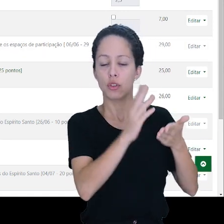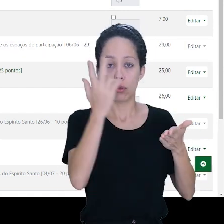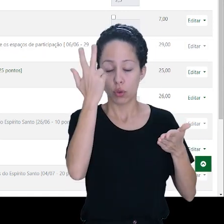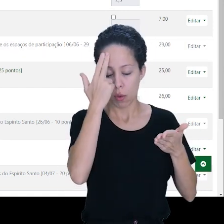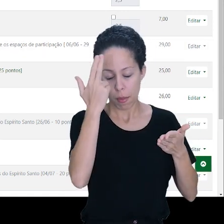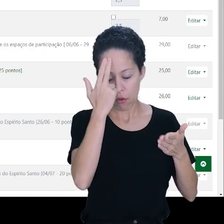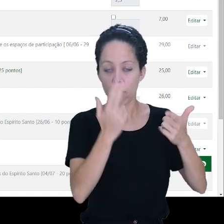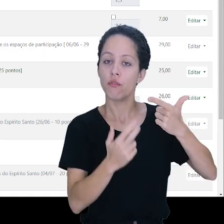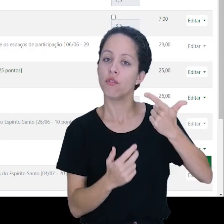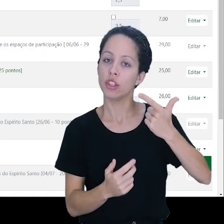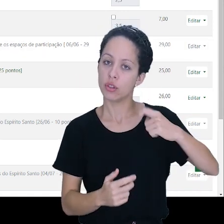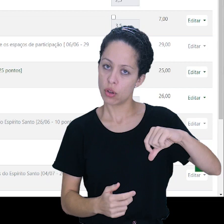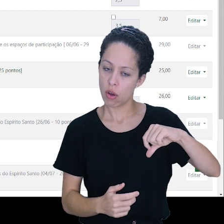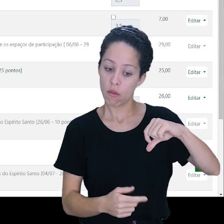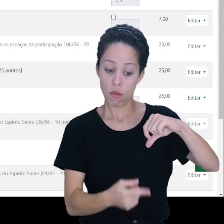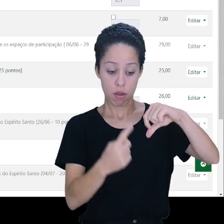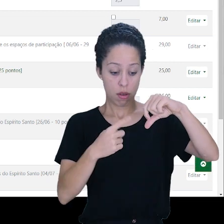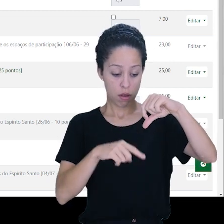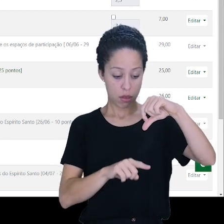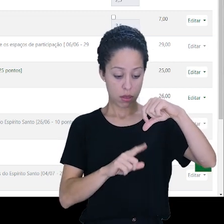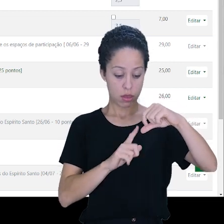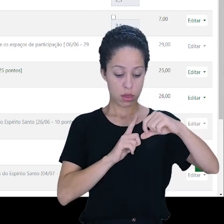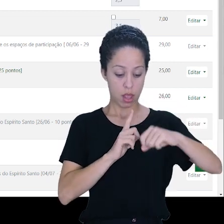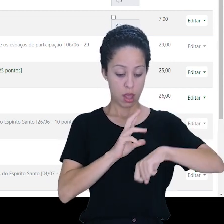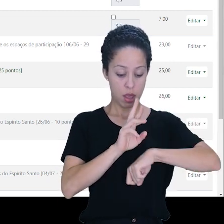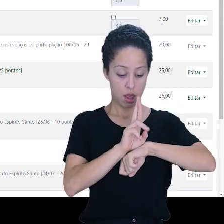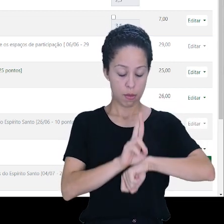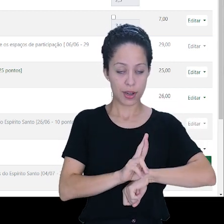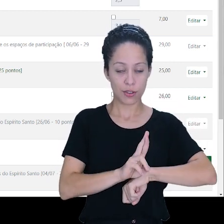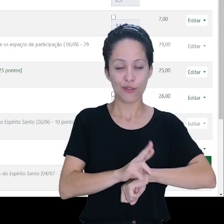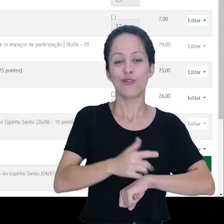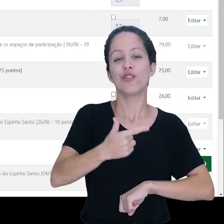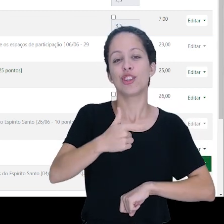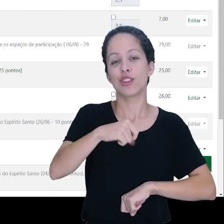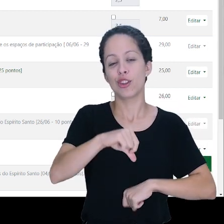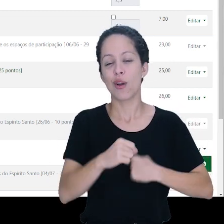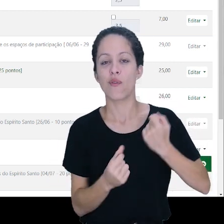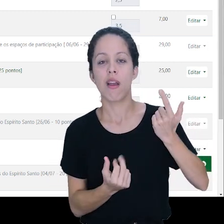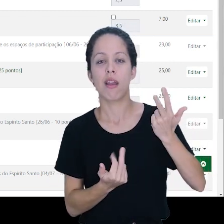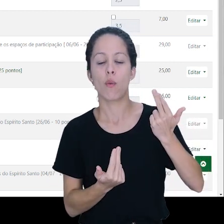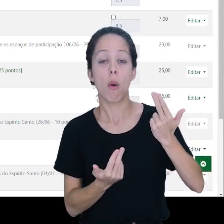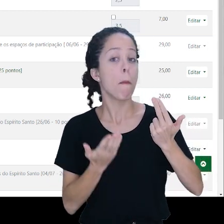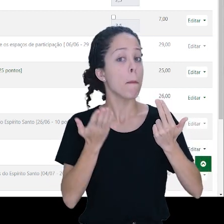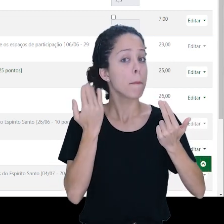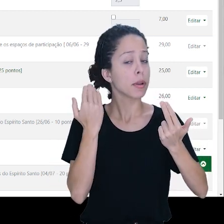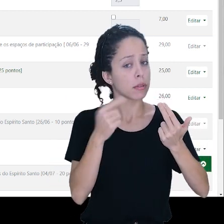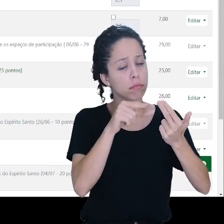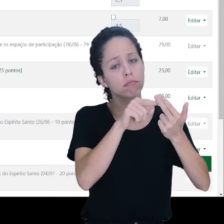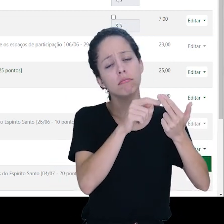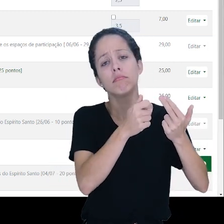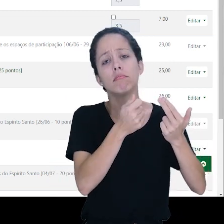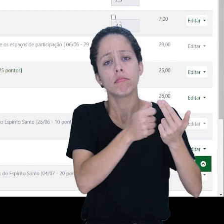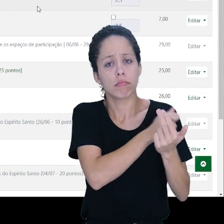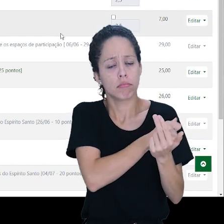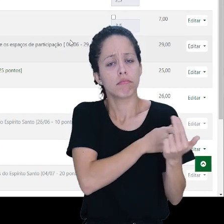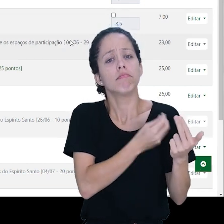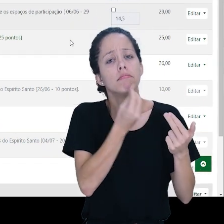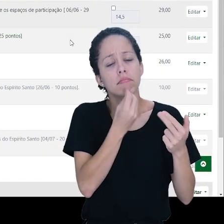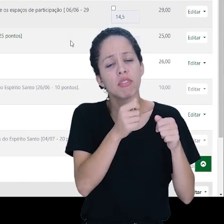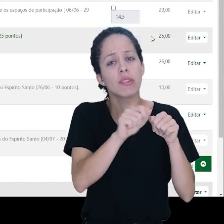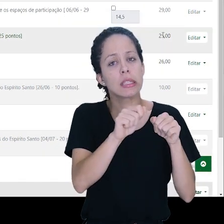ou seja ele é a recuperação desses 29 pontos que o aluno tinha oportunidade de ganhar